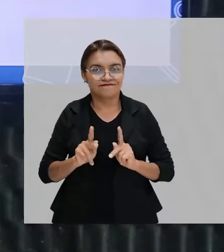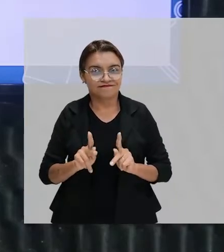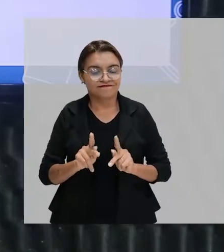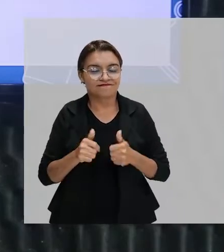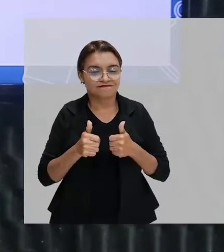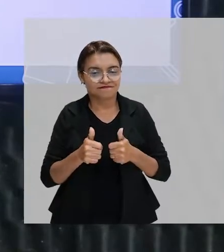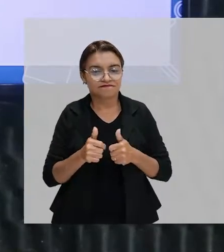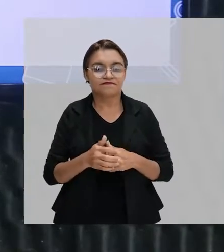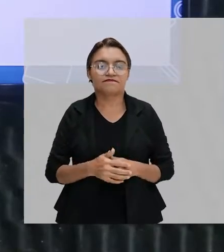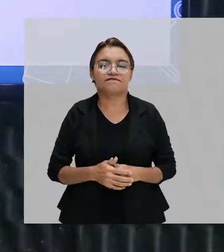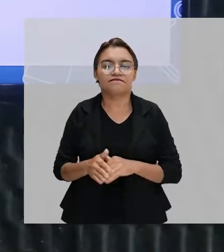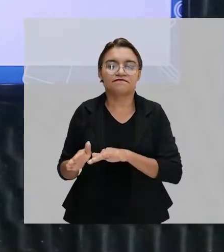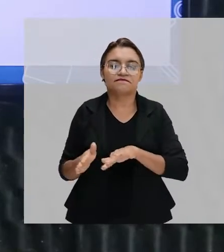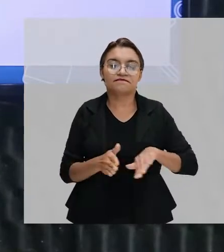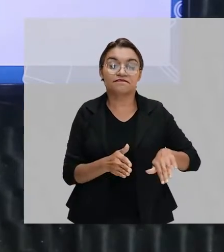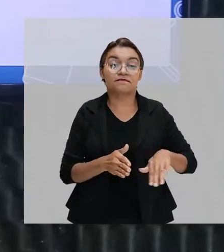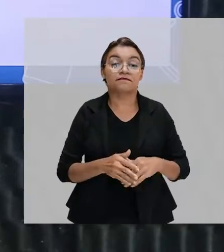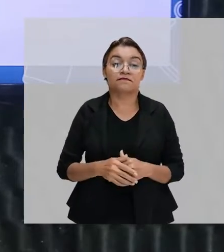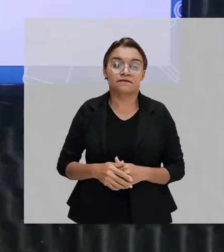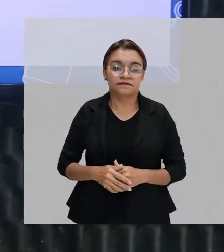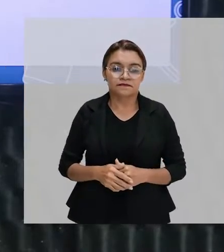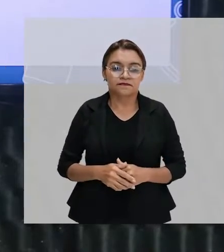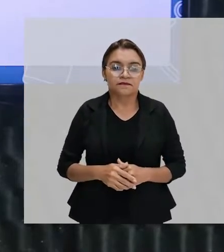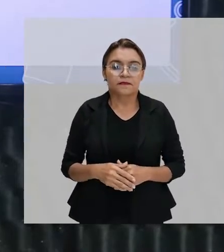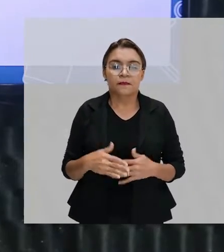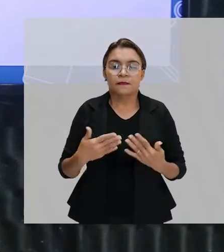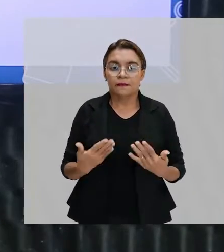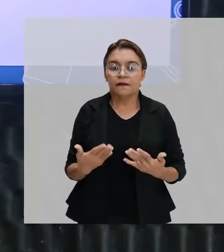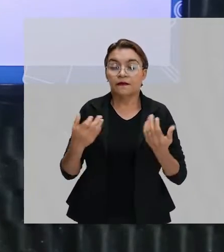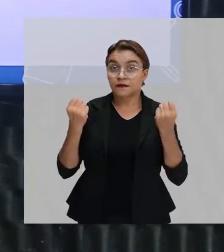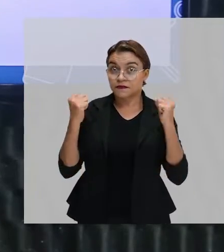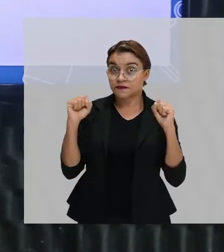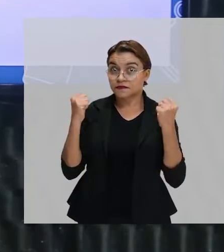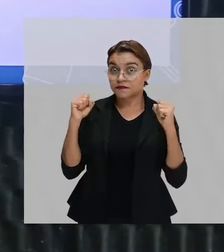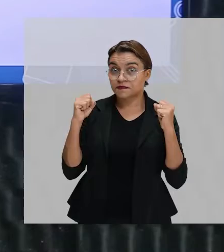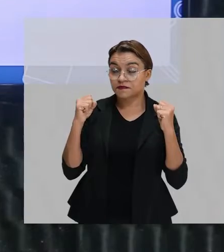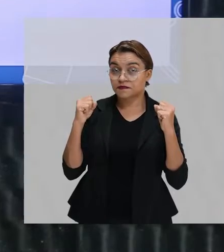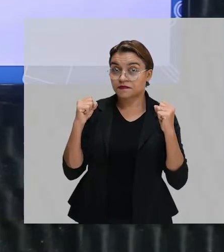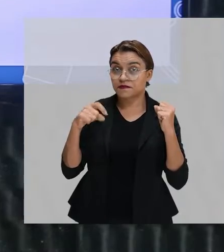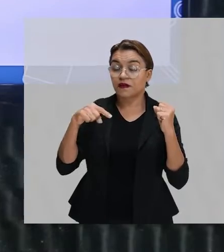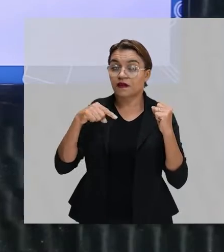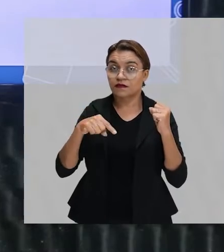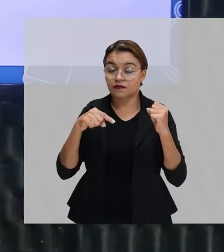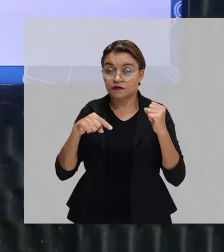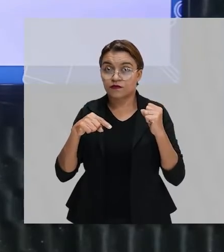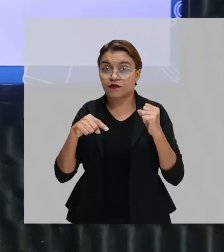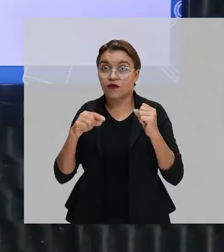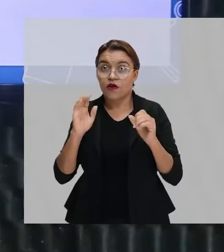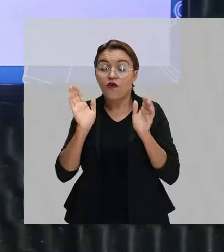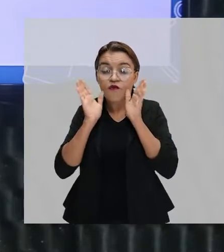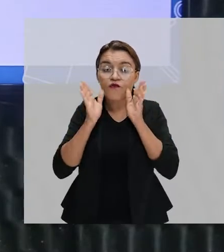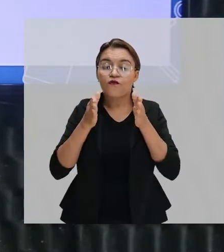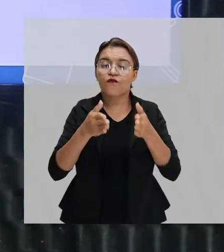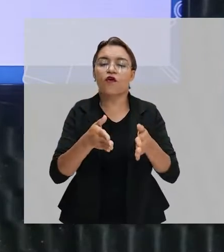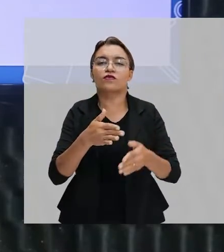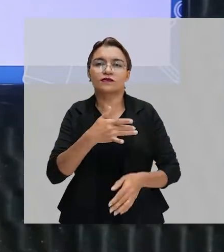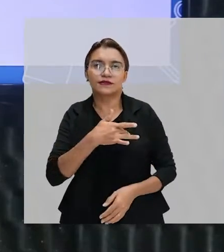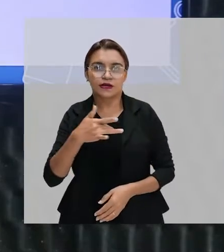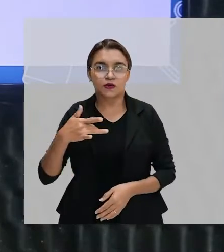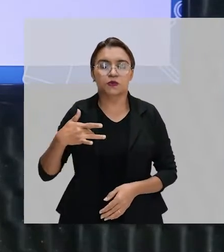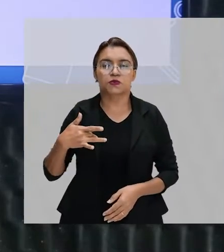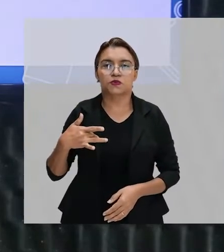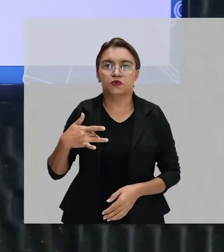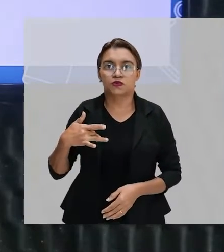vamos passar então a educação física em busca dessa saúde do indivíduo dessa